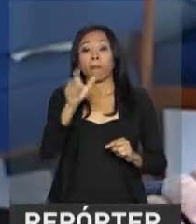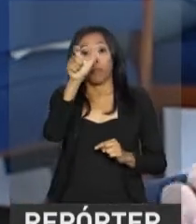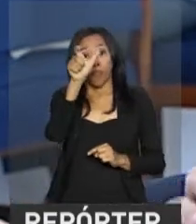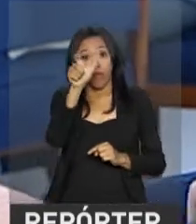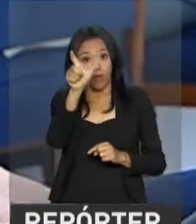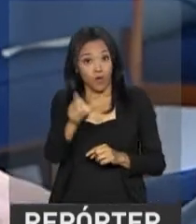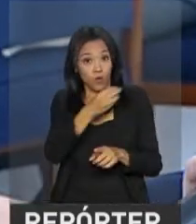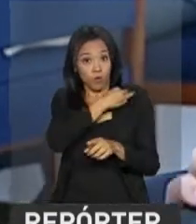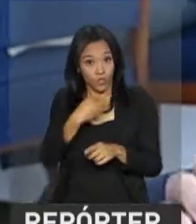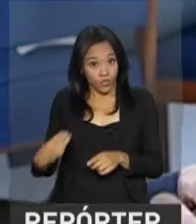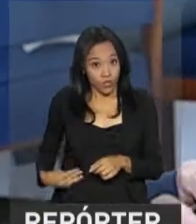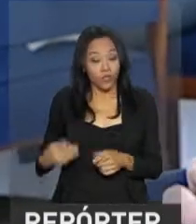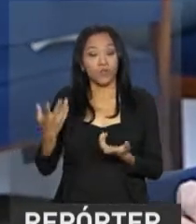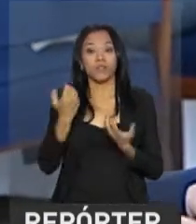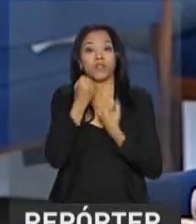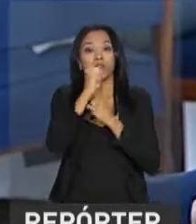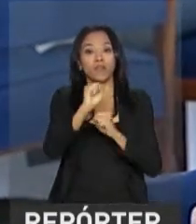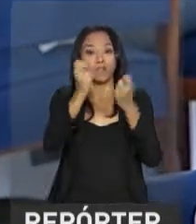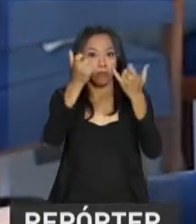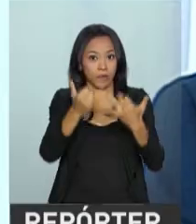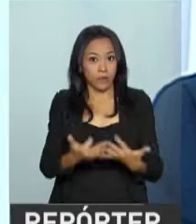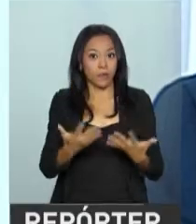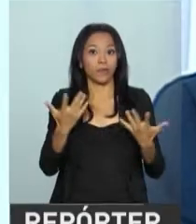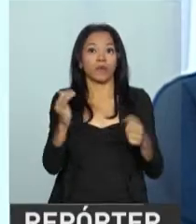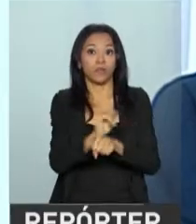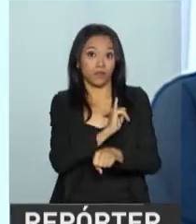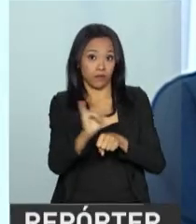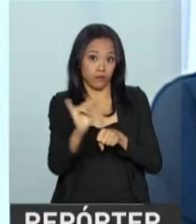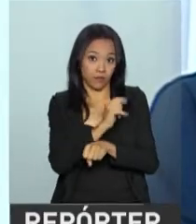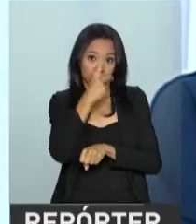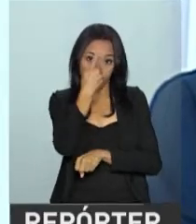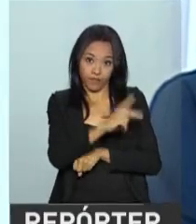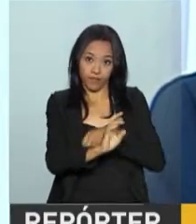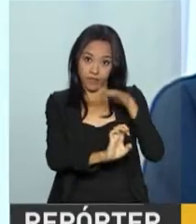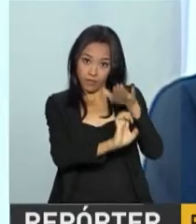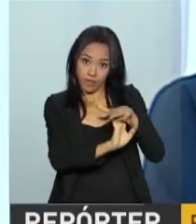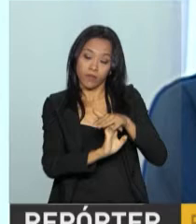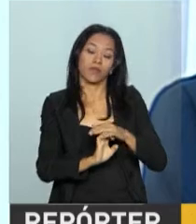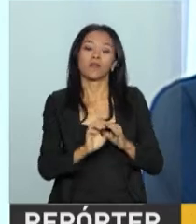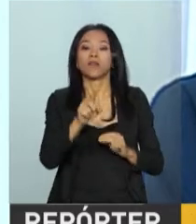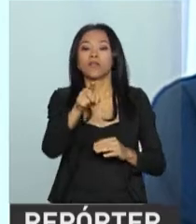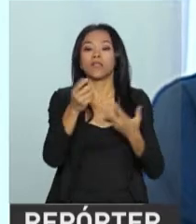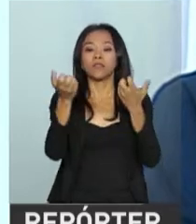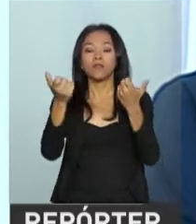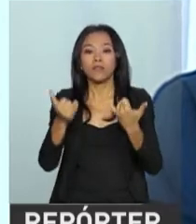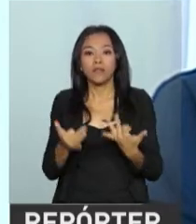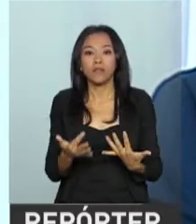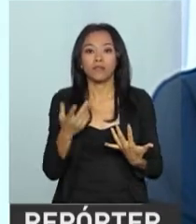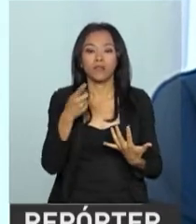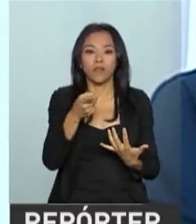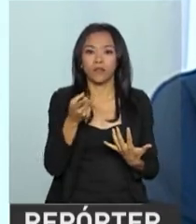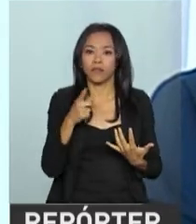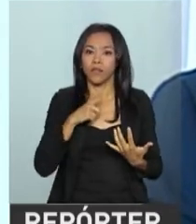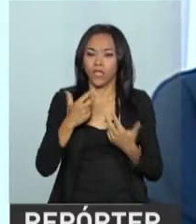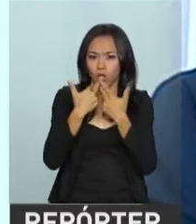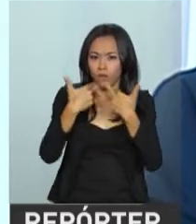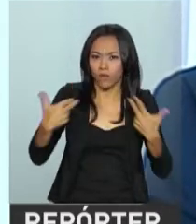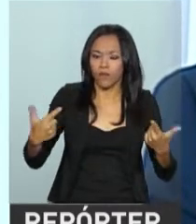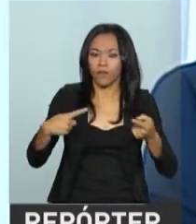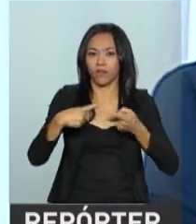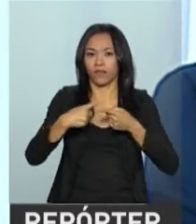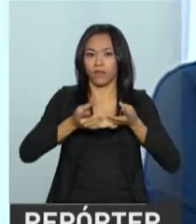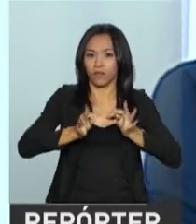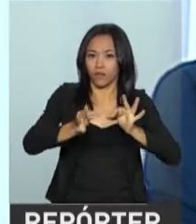a posição estratégica da Embraer. A Embraer é o coração de um cluster em termos de inovação, tecnologia